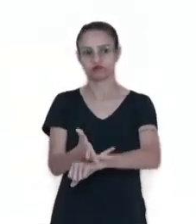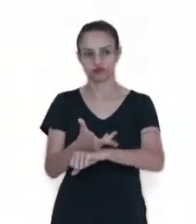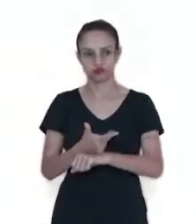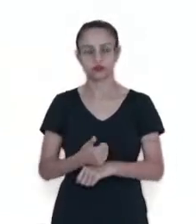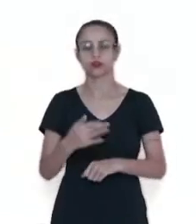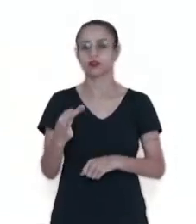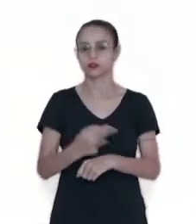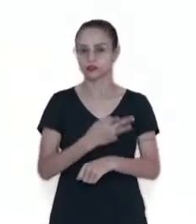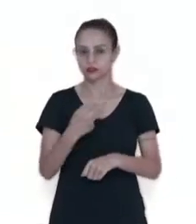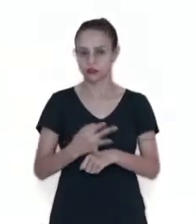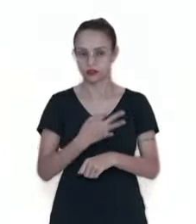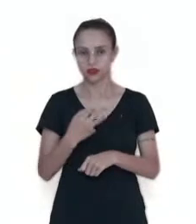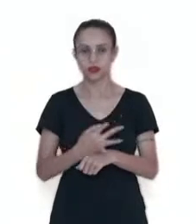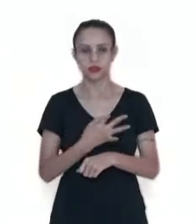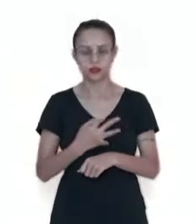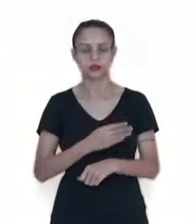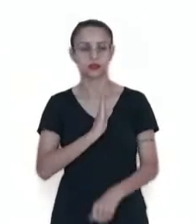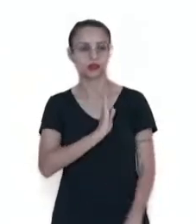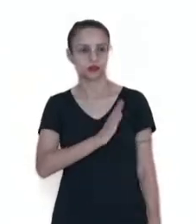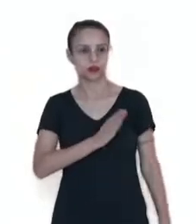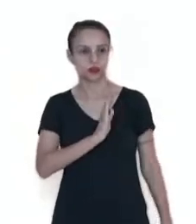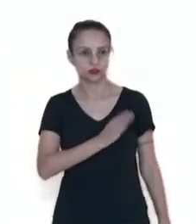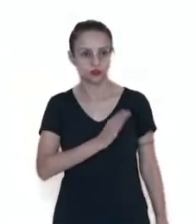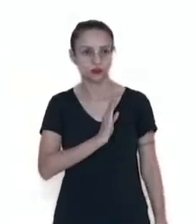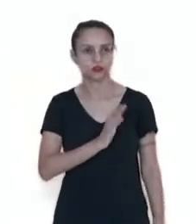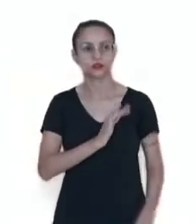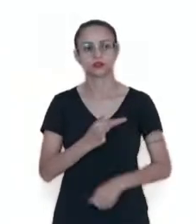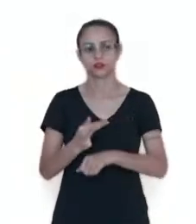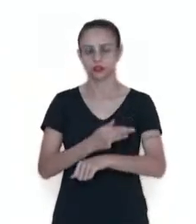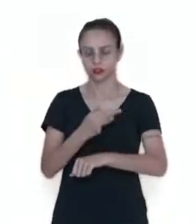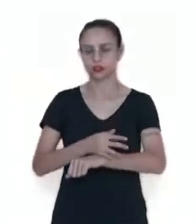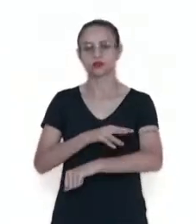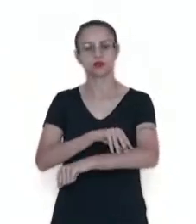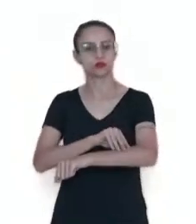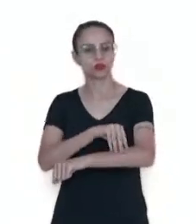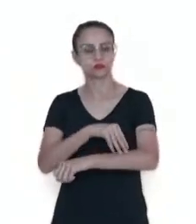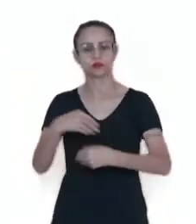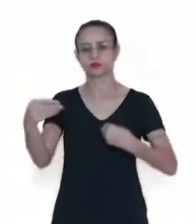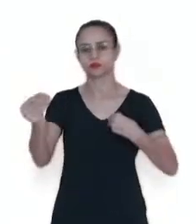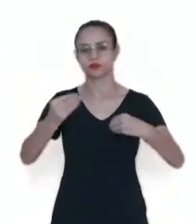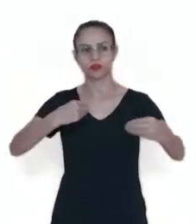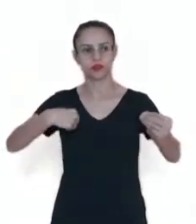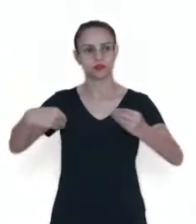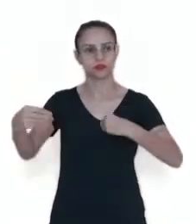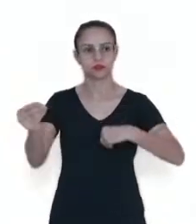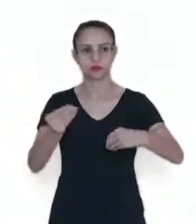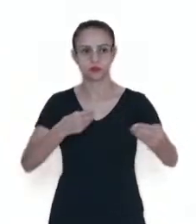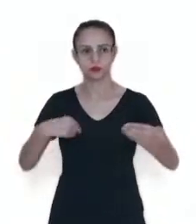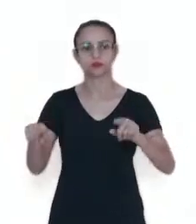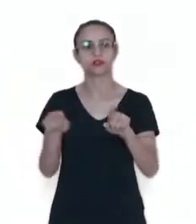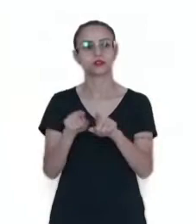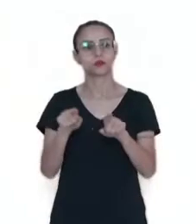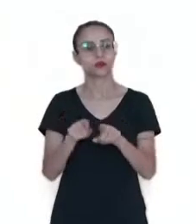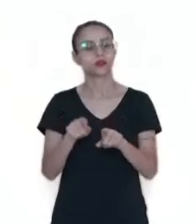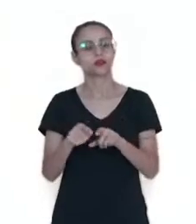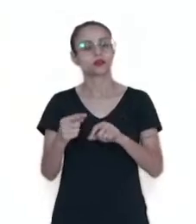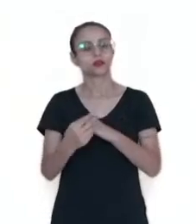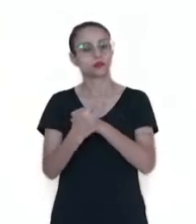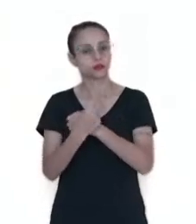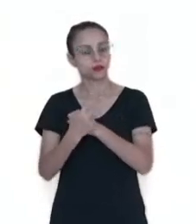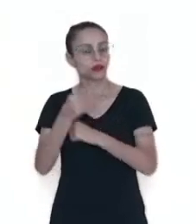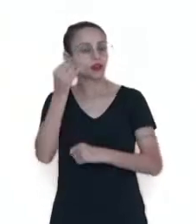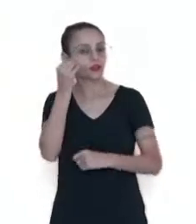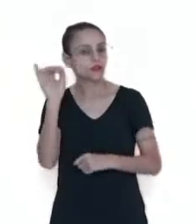potência, resistência cardiovascular, resistência muscular, na flexibilidade, além de prevenir e